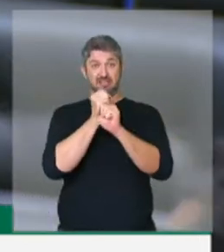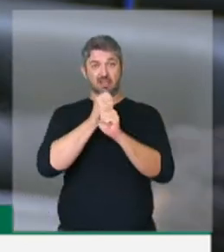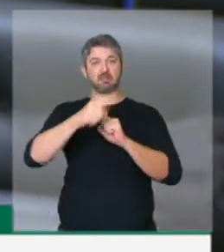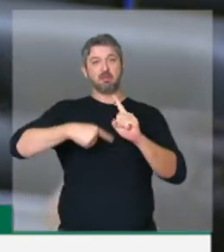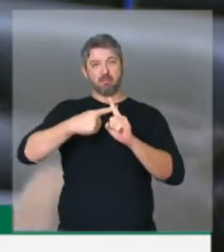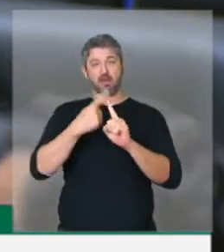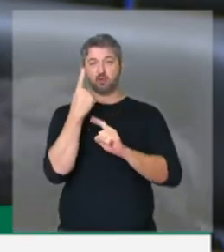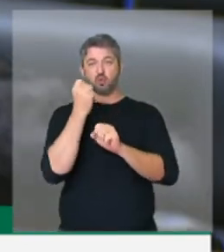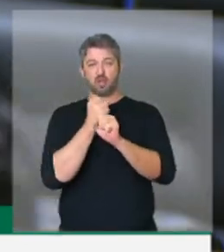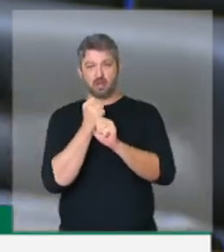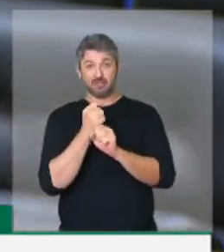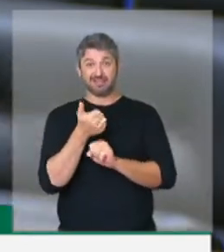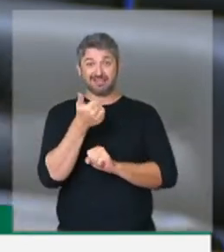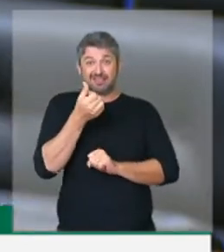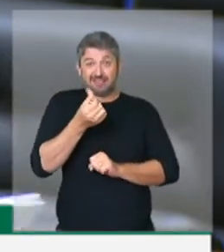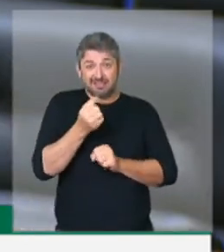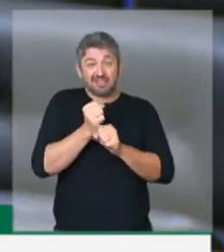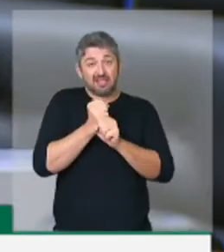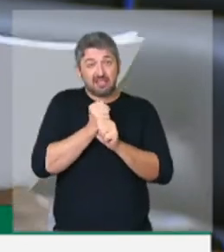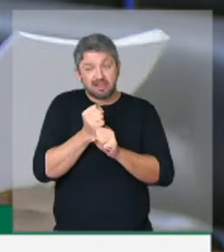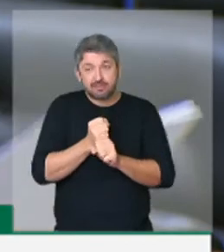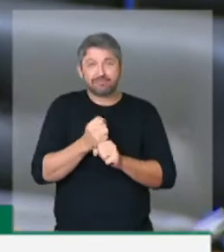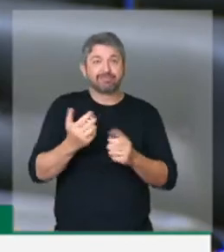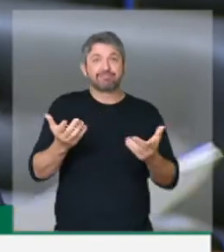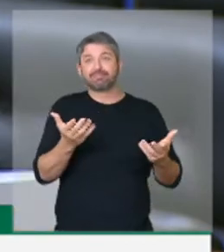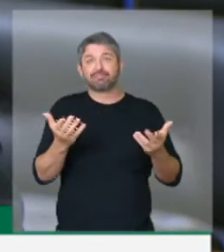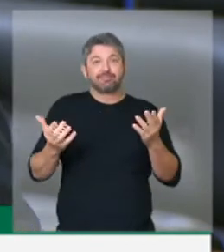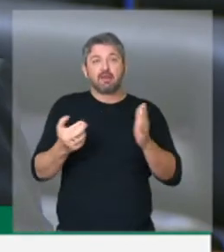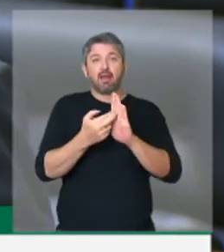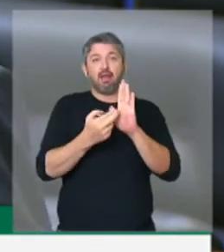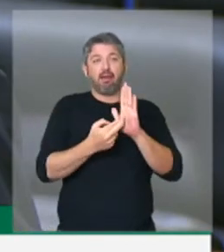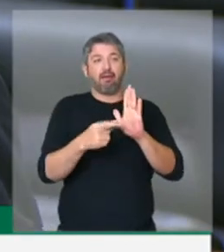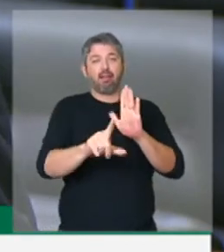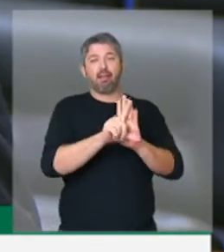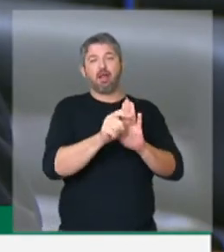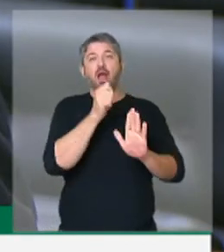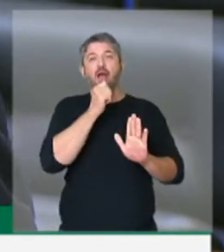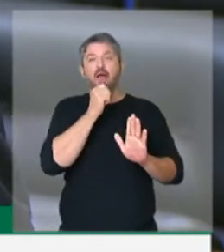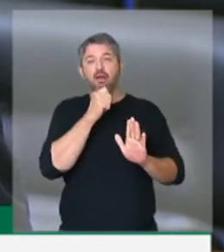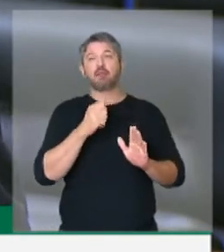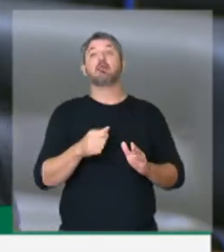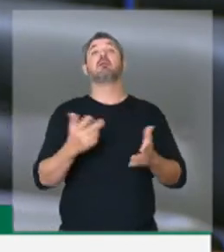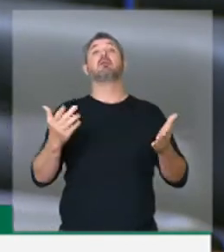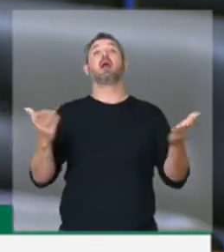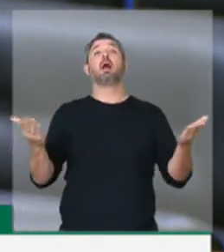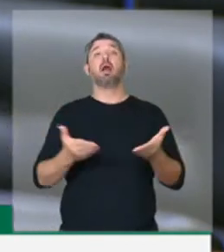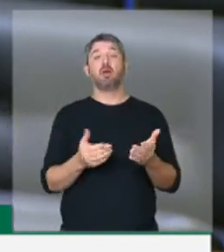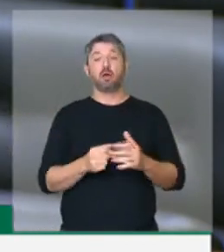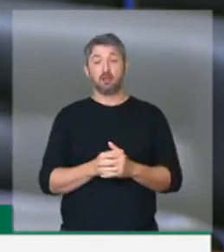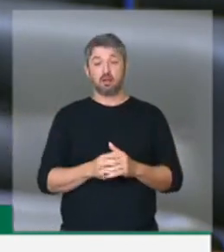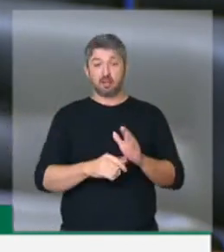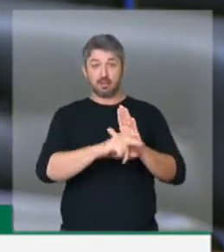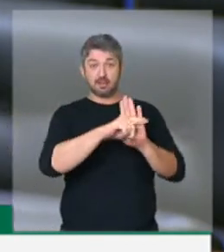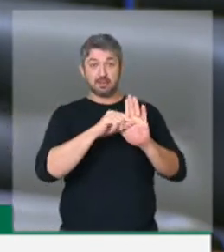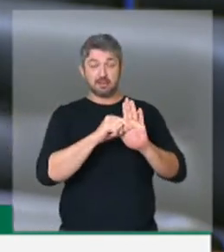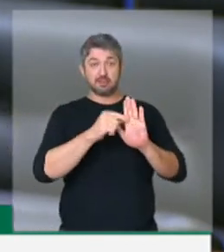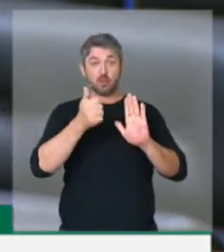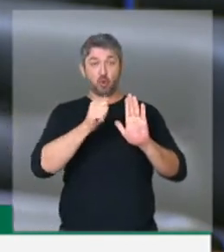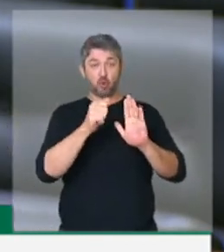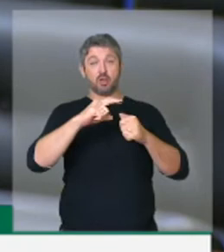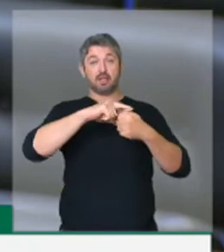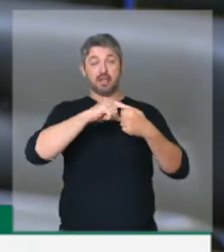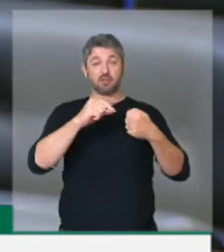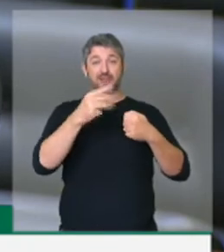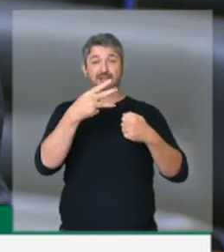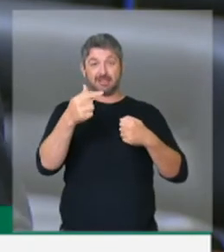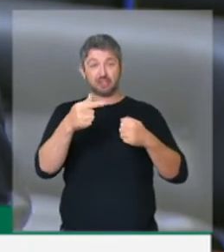são 16 anos sem ter a regulamentação desta lei. O que é que pede este inciso 11 do artigo 37